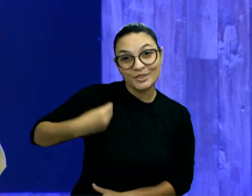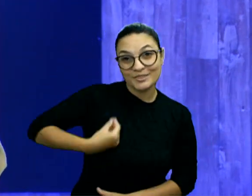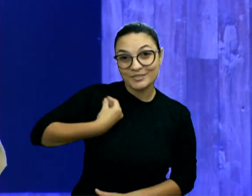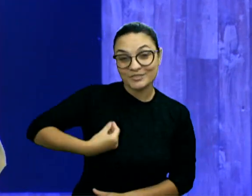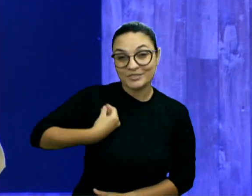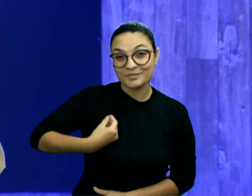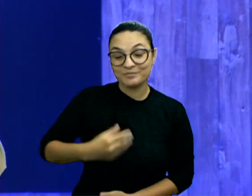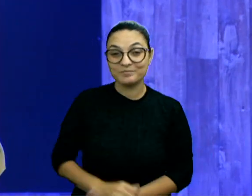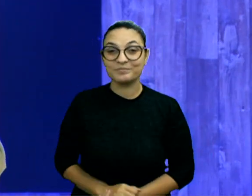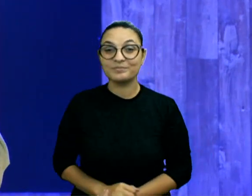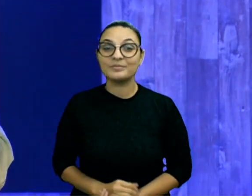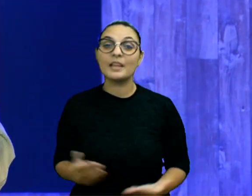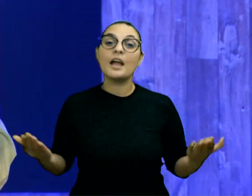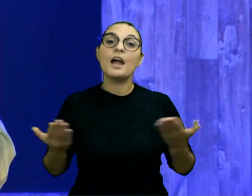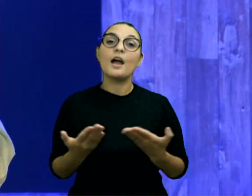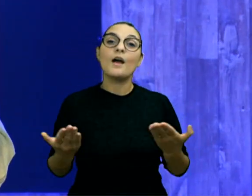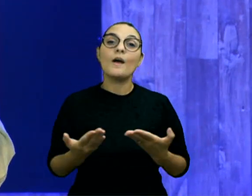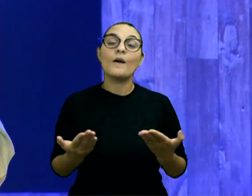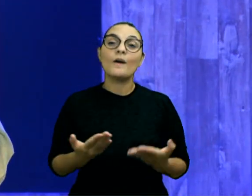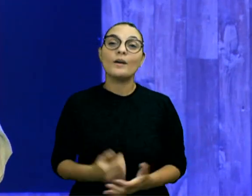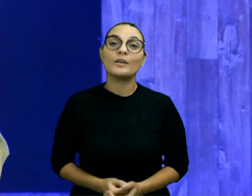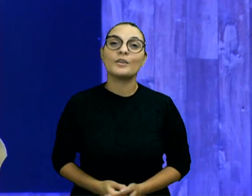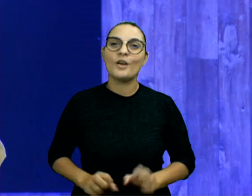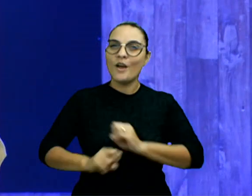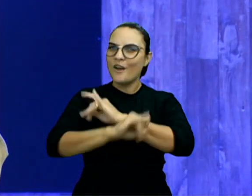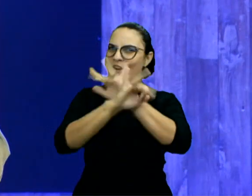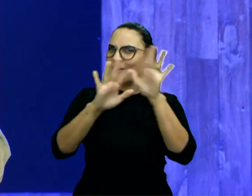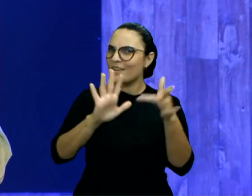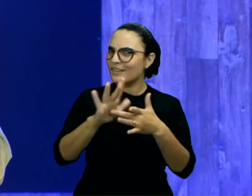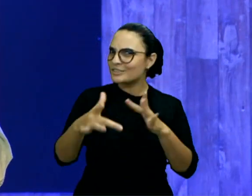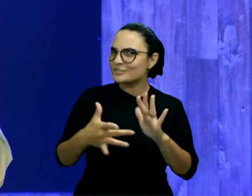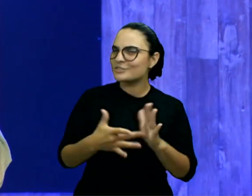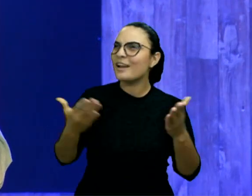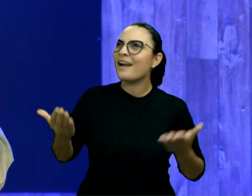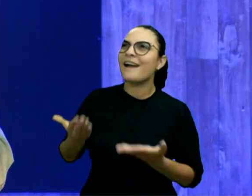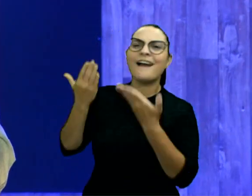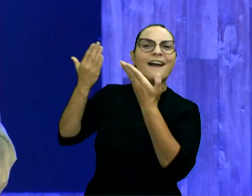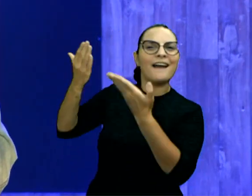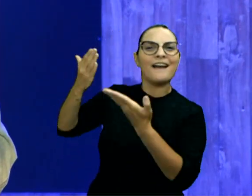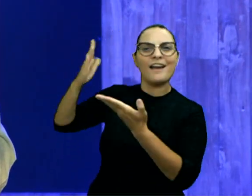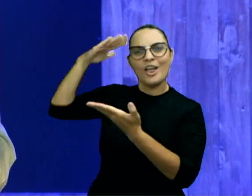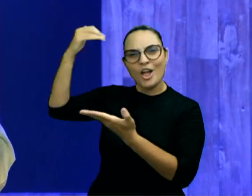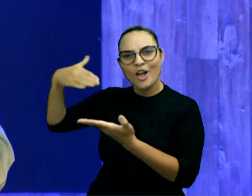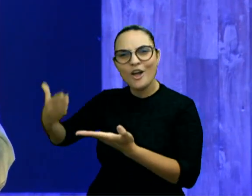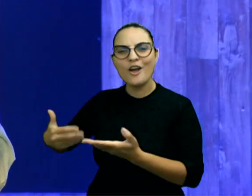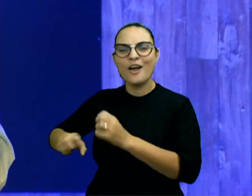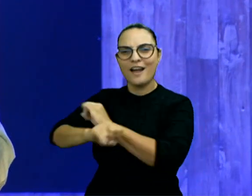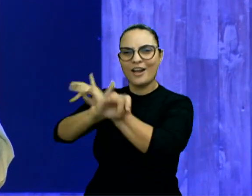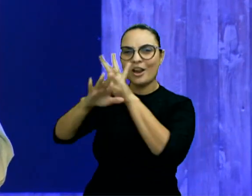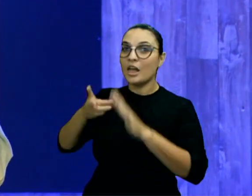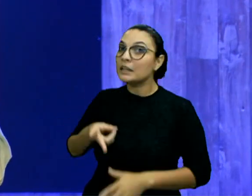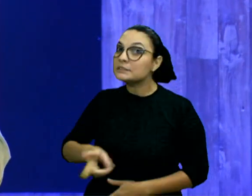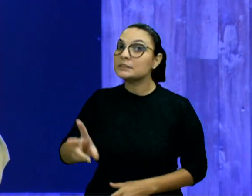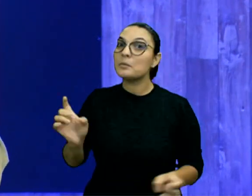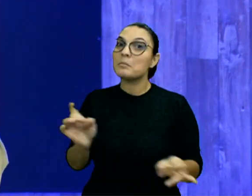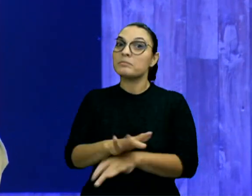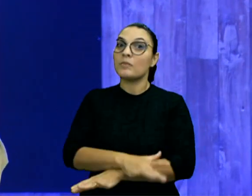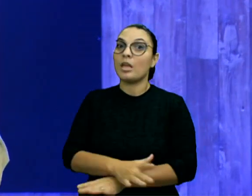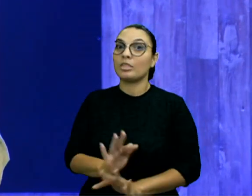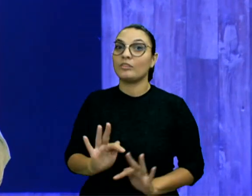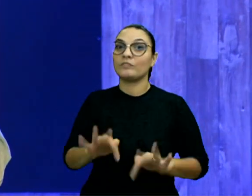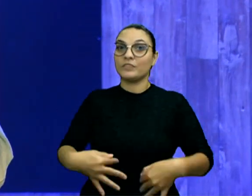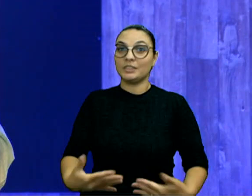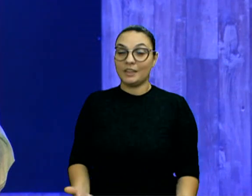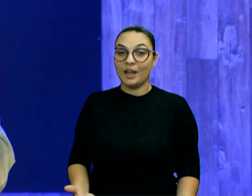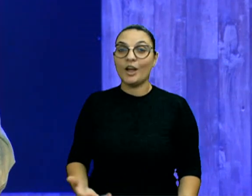vida. Eu quero agora fazer o nosso Glória a Jesus. A Ele toda a honra, toda a glória. Sempre terminamos o nosso culto dando o nosso glória